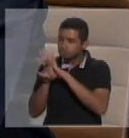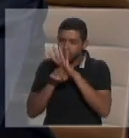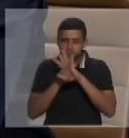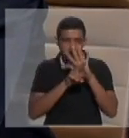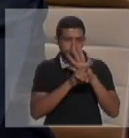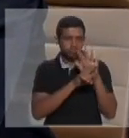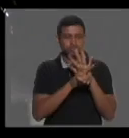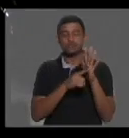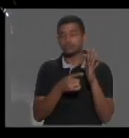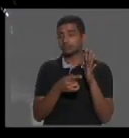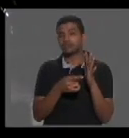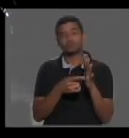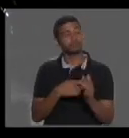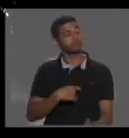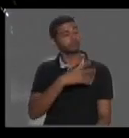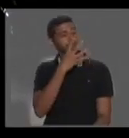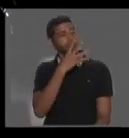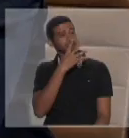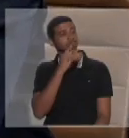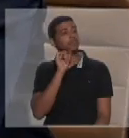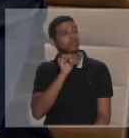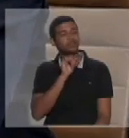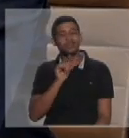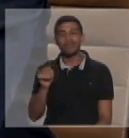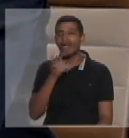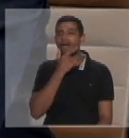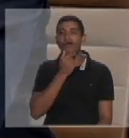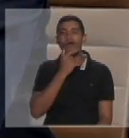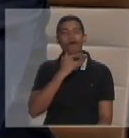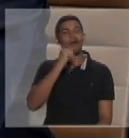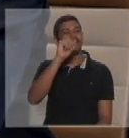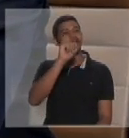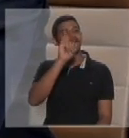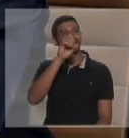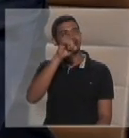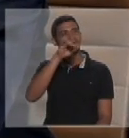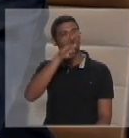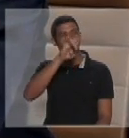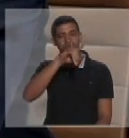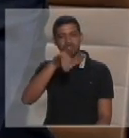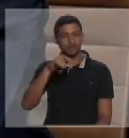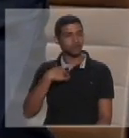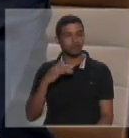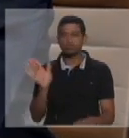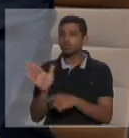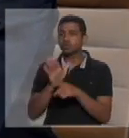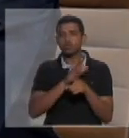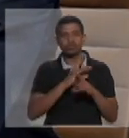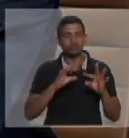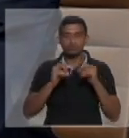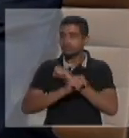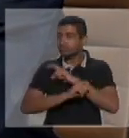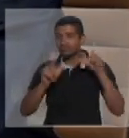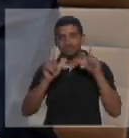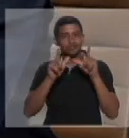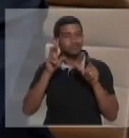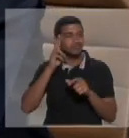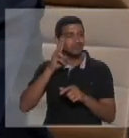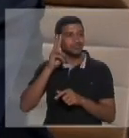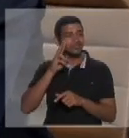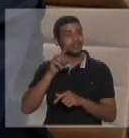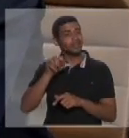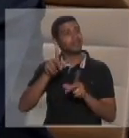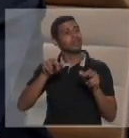um trabalho histórico investigativo. E o interessante é como ele se despertou para essa história. Foi, né, dando